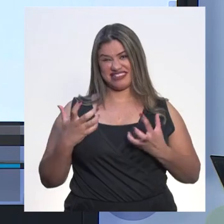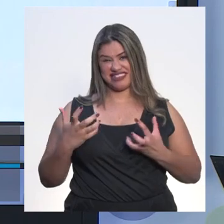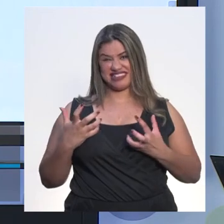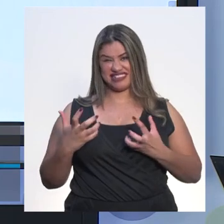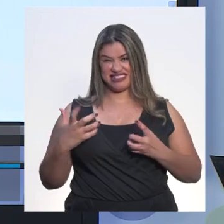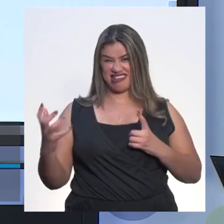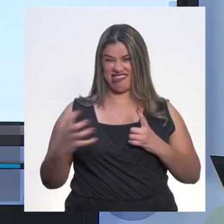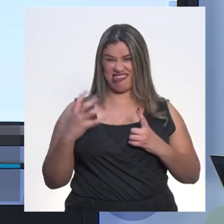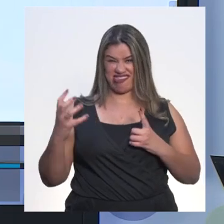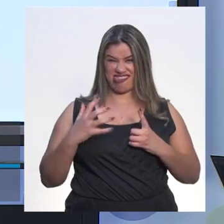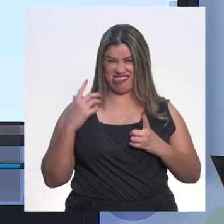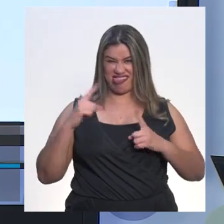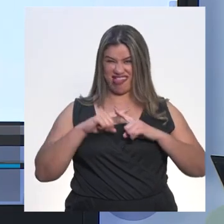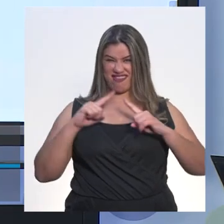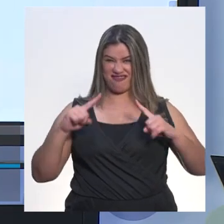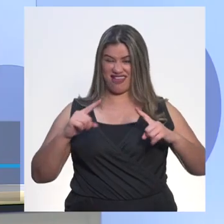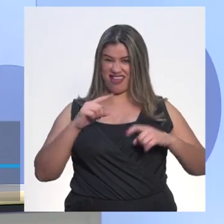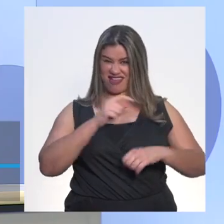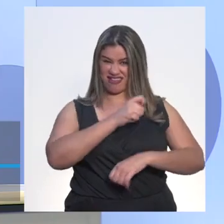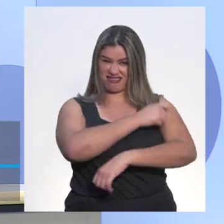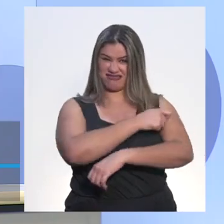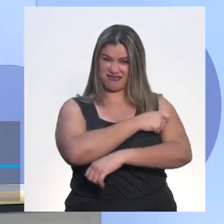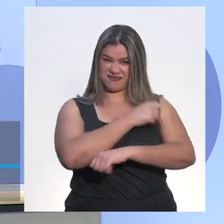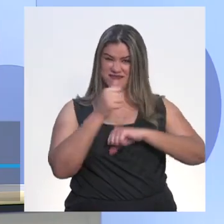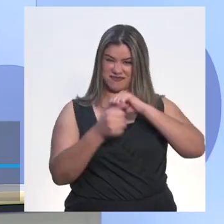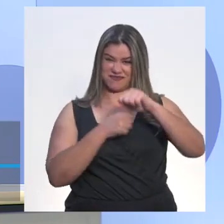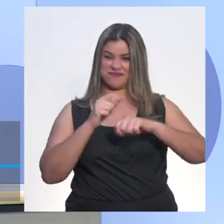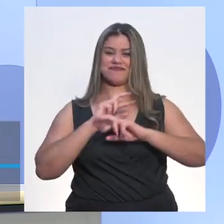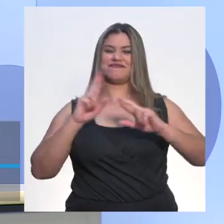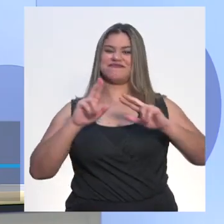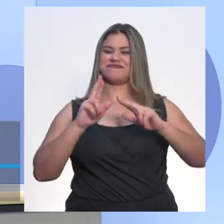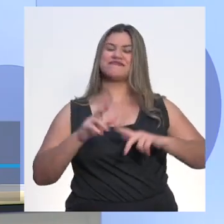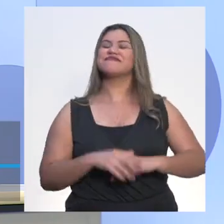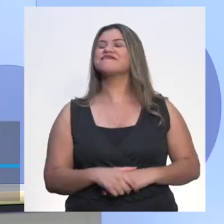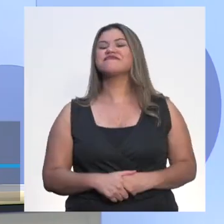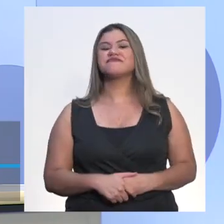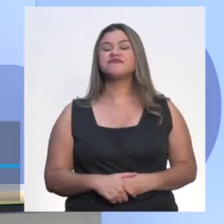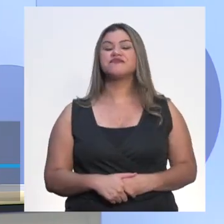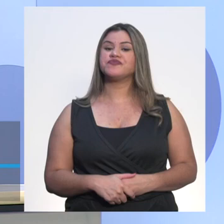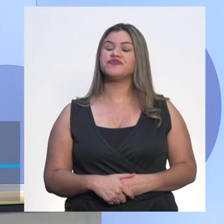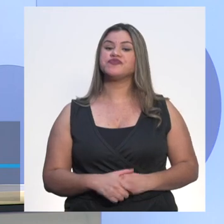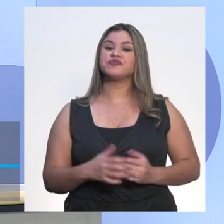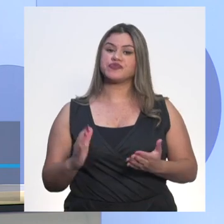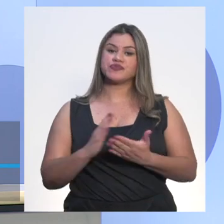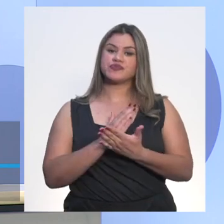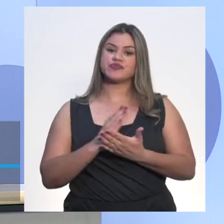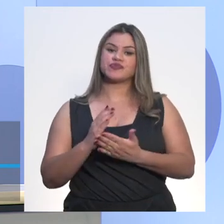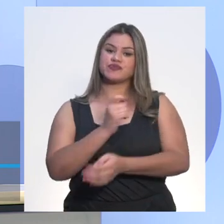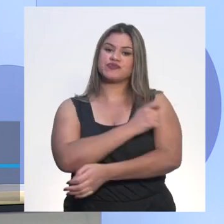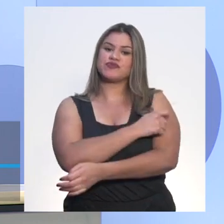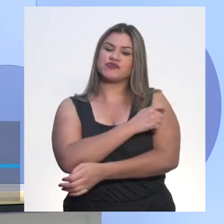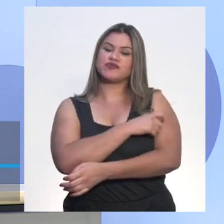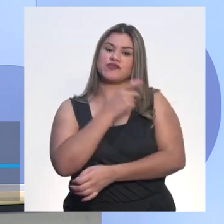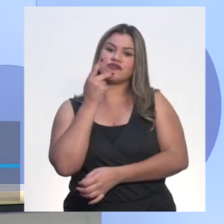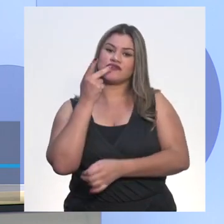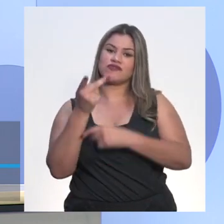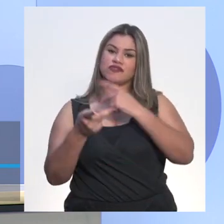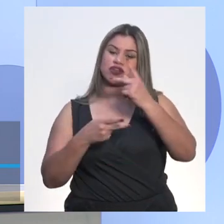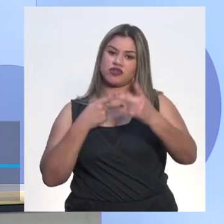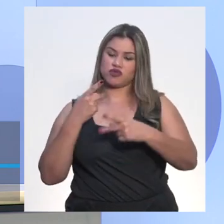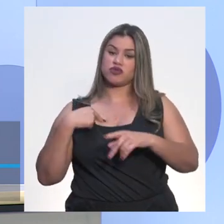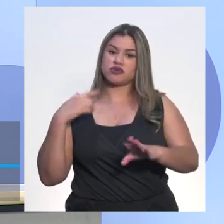onda do professor Jonas. Valeu. Não teve. Tive alguns alunos aqui comentando, a maioria que eu